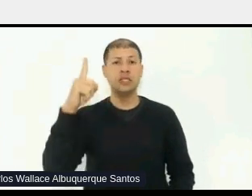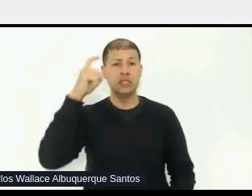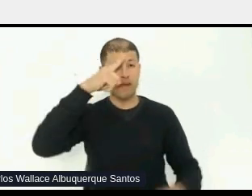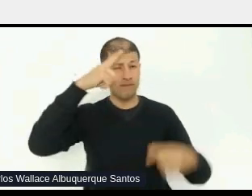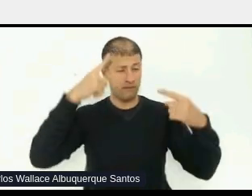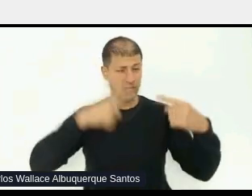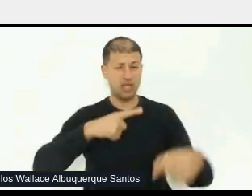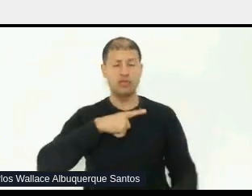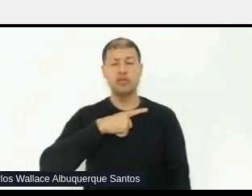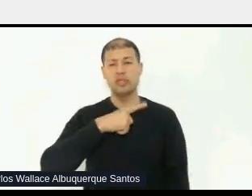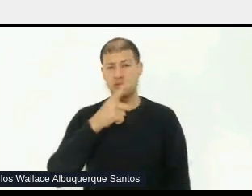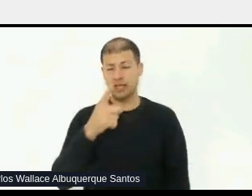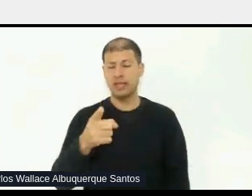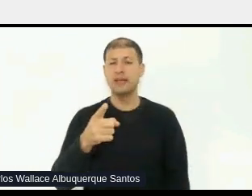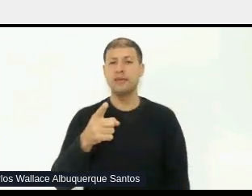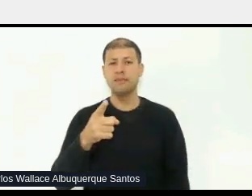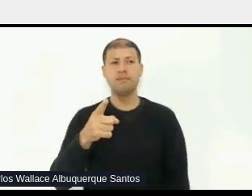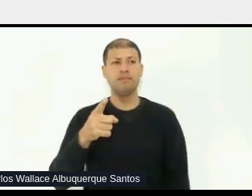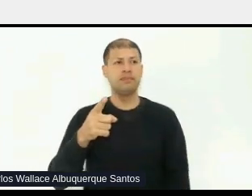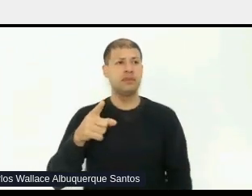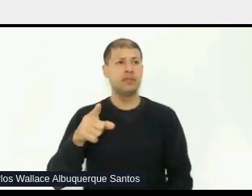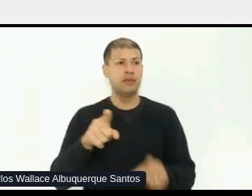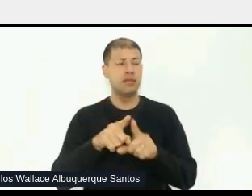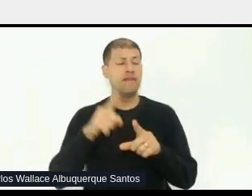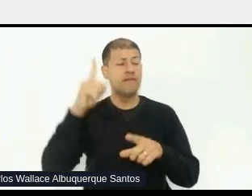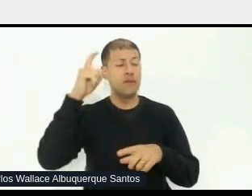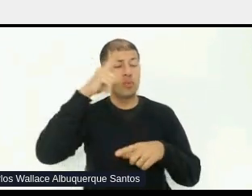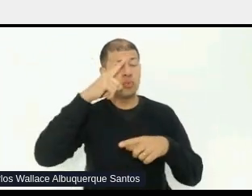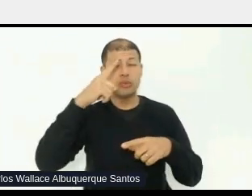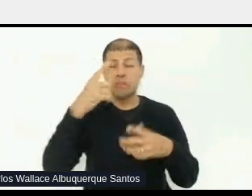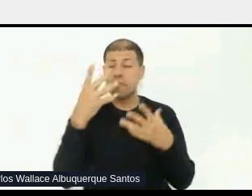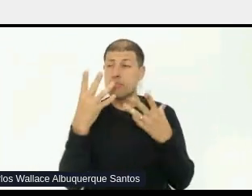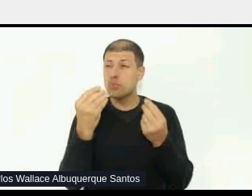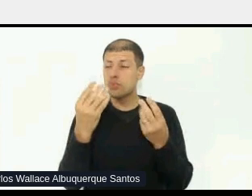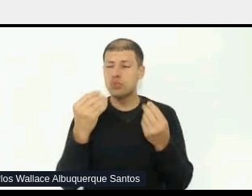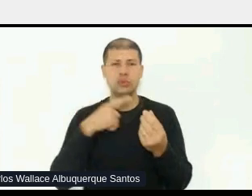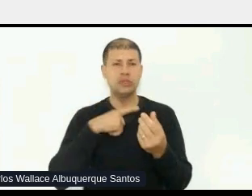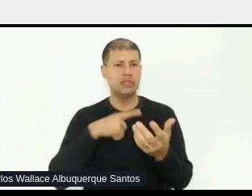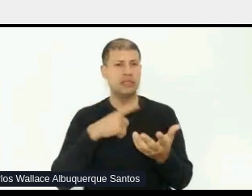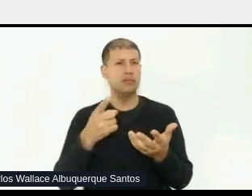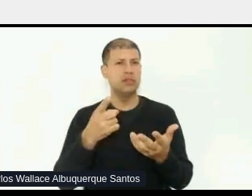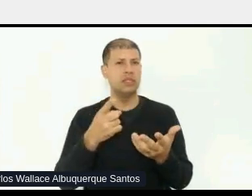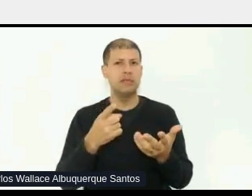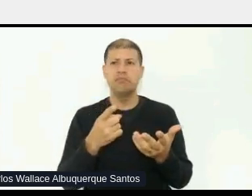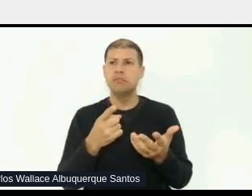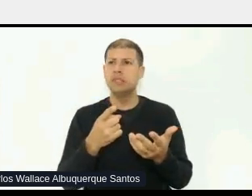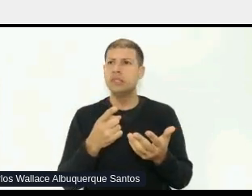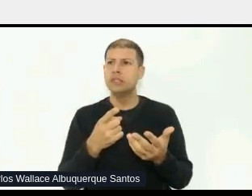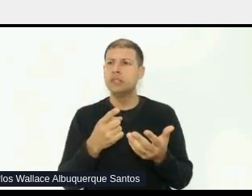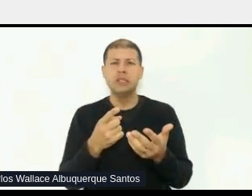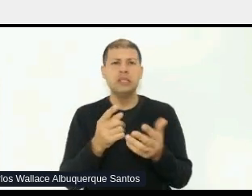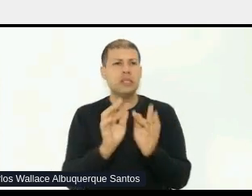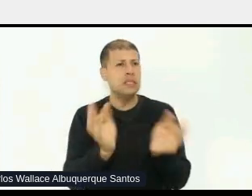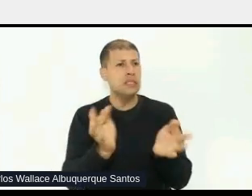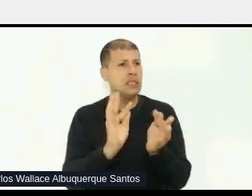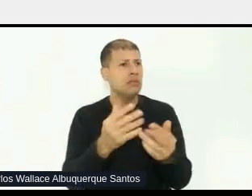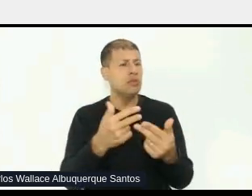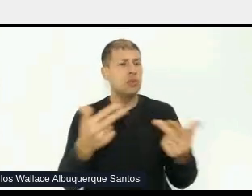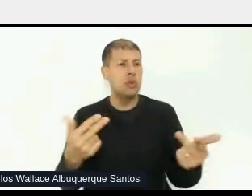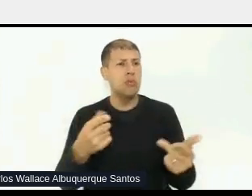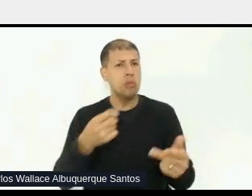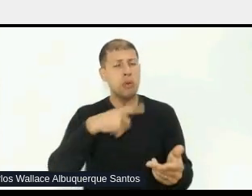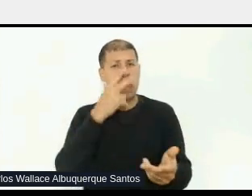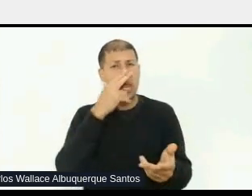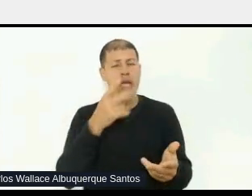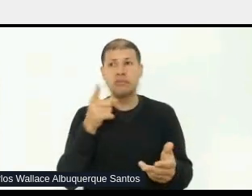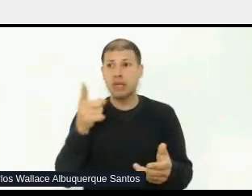enfrentar, né, o tamanho da dificuldade que às vezes é você adquirir coisas simples, que para nós parecem coisas simples, mas para